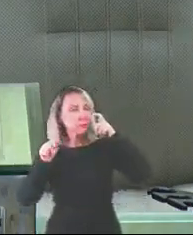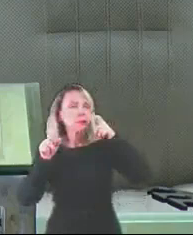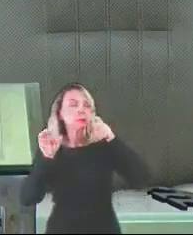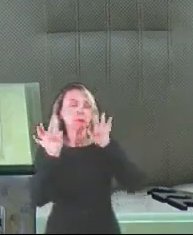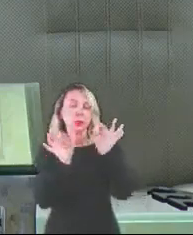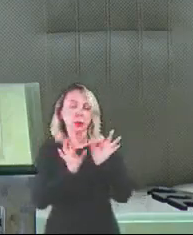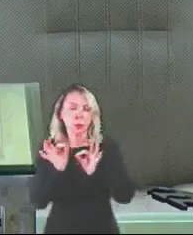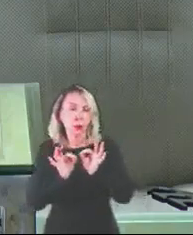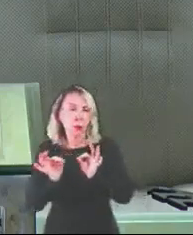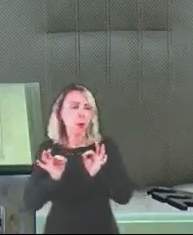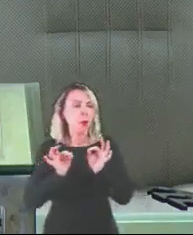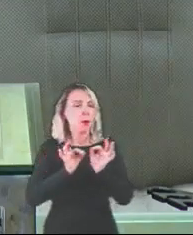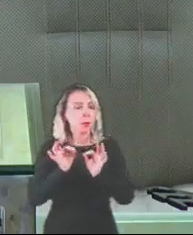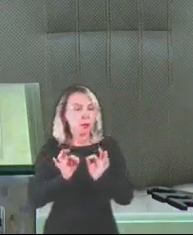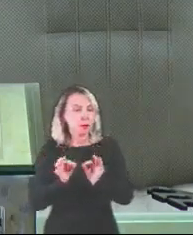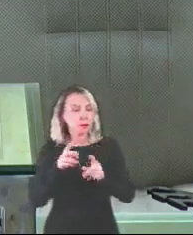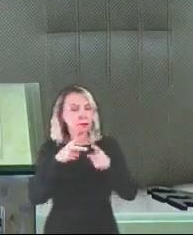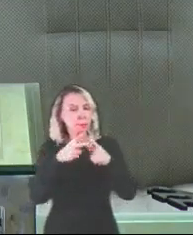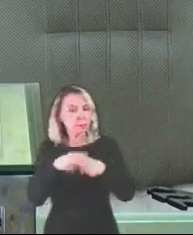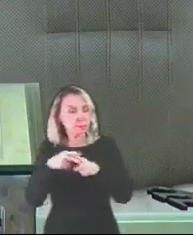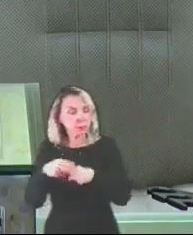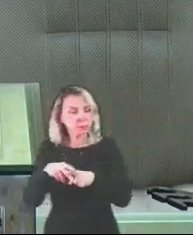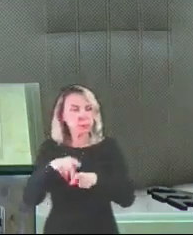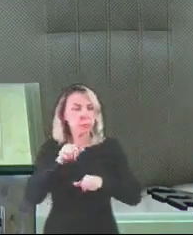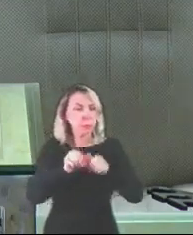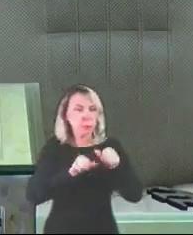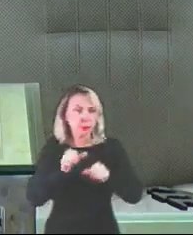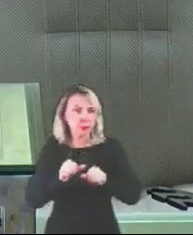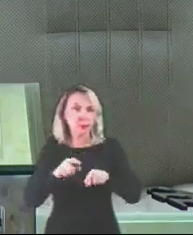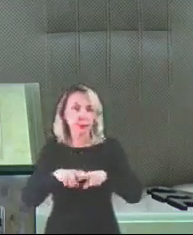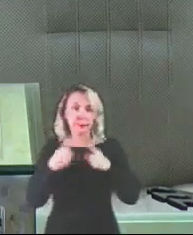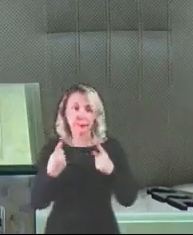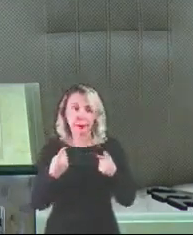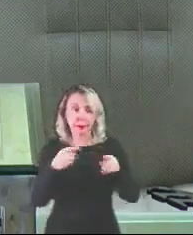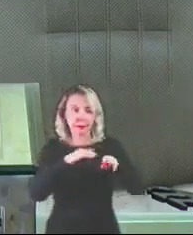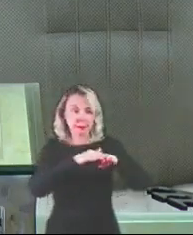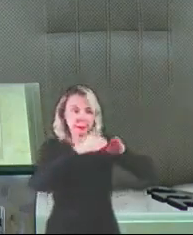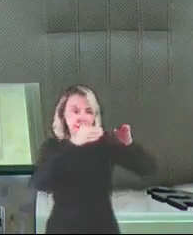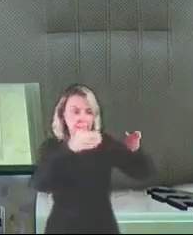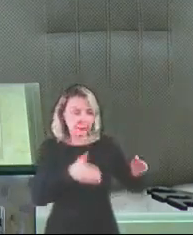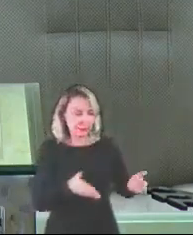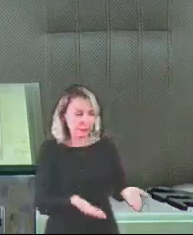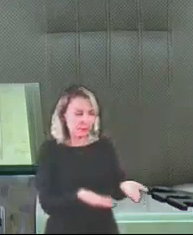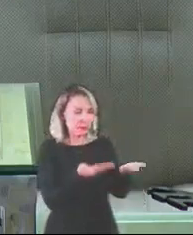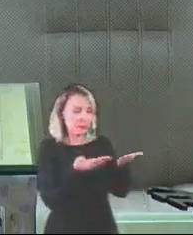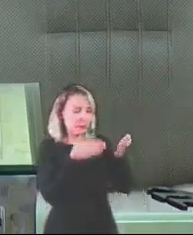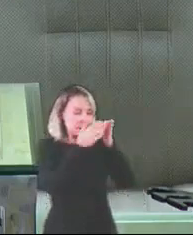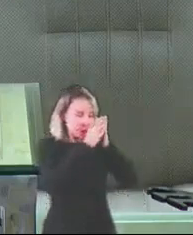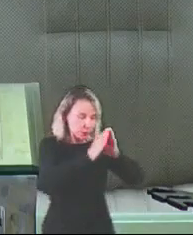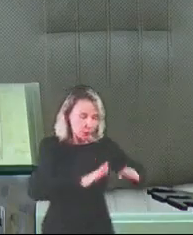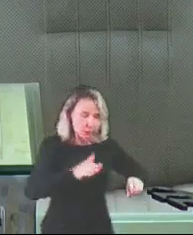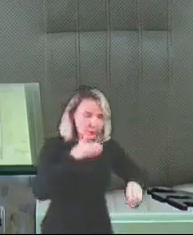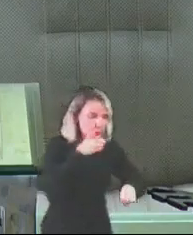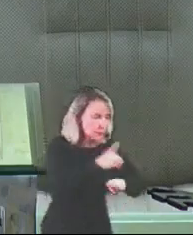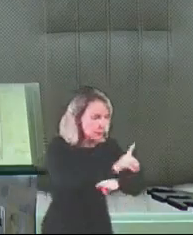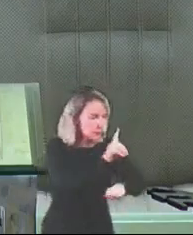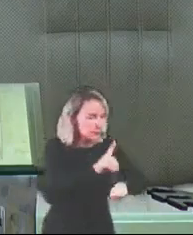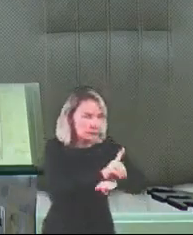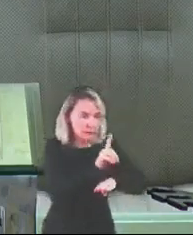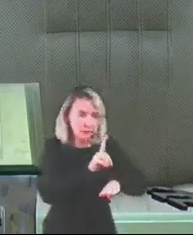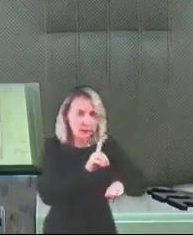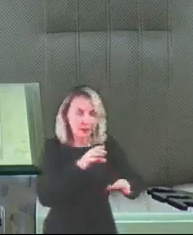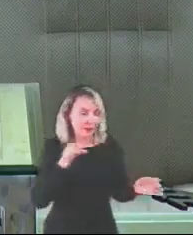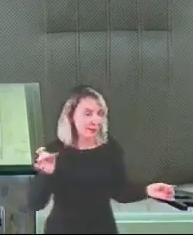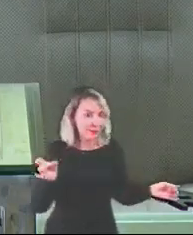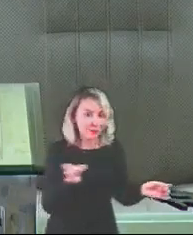dentro de Israel. Mas os altos não acabou todo. E esses altos eram os altos da deusa Aserá, os